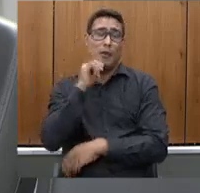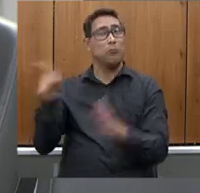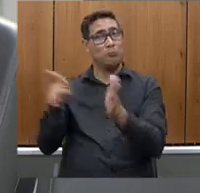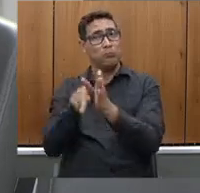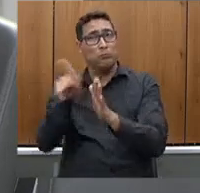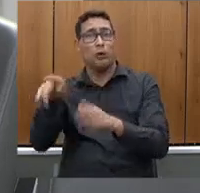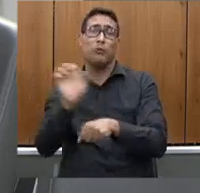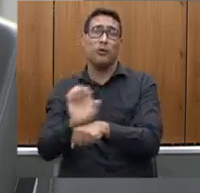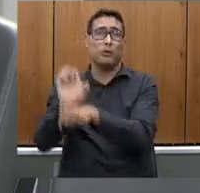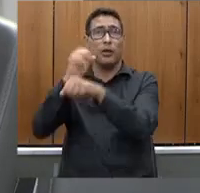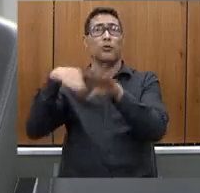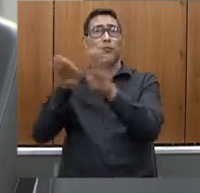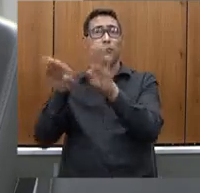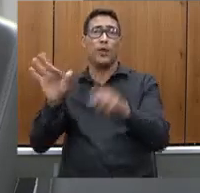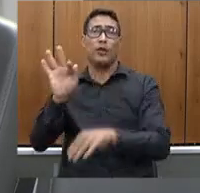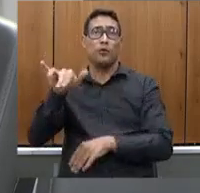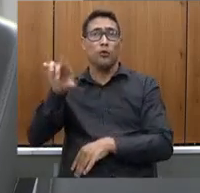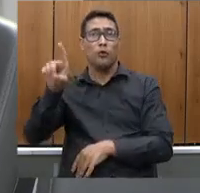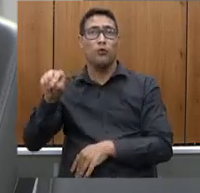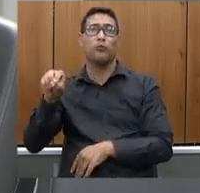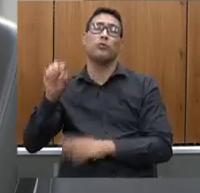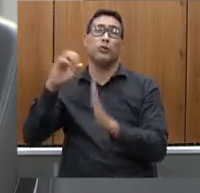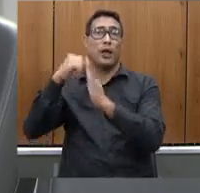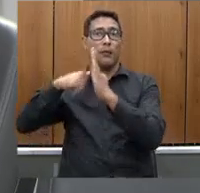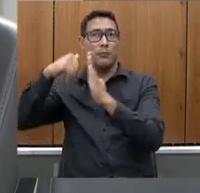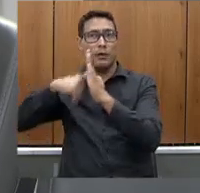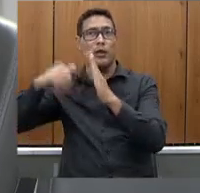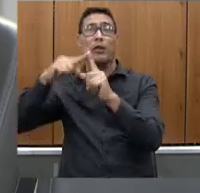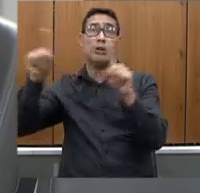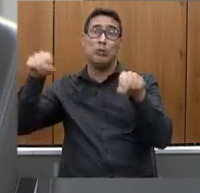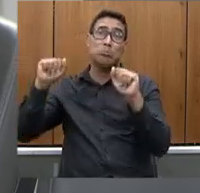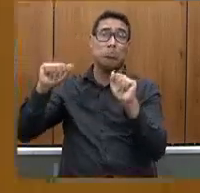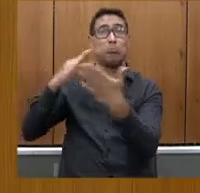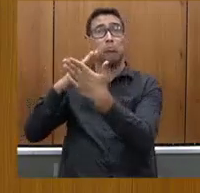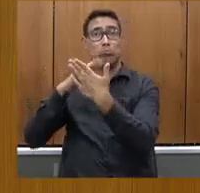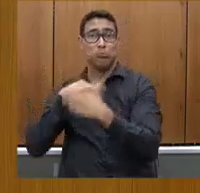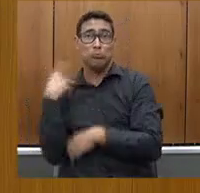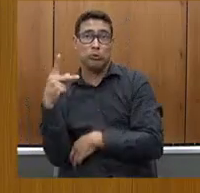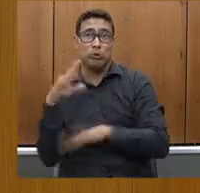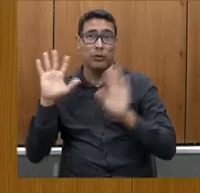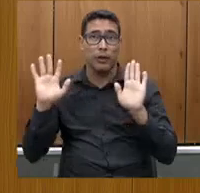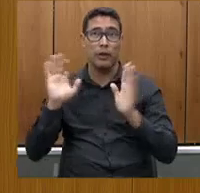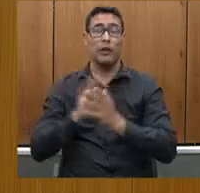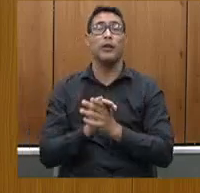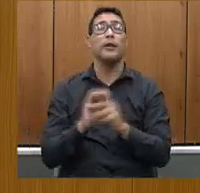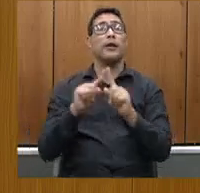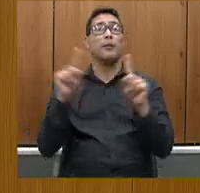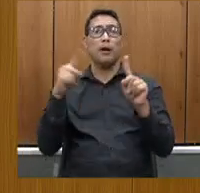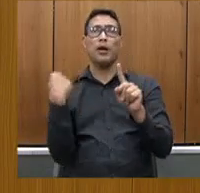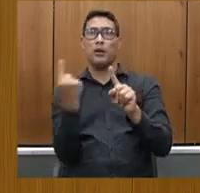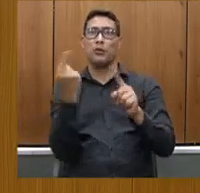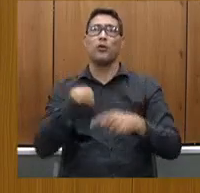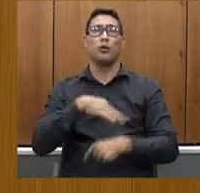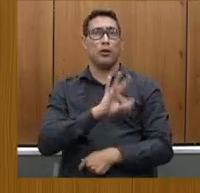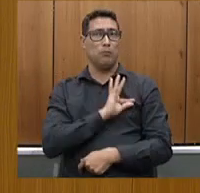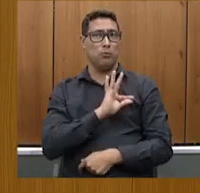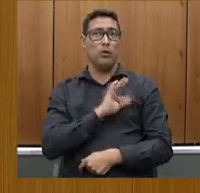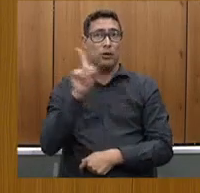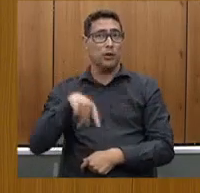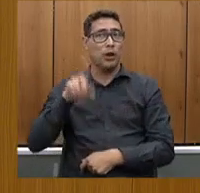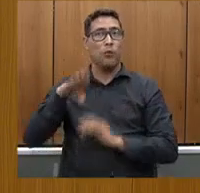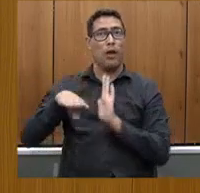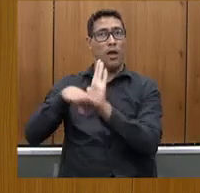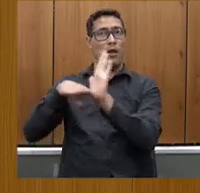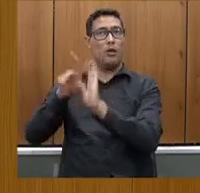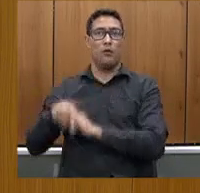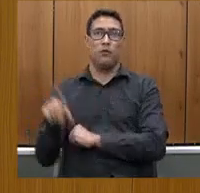eu não poderia ser fortalecido nele né e Nossa a polícia não é fortalecida